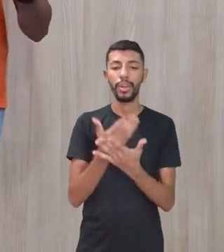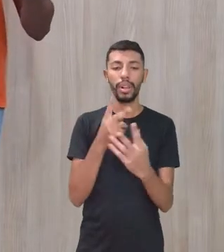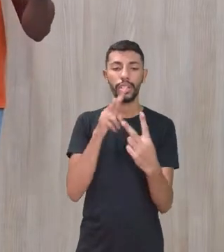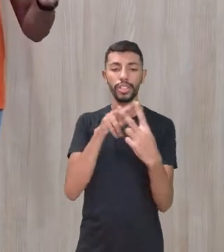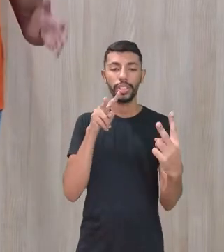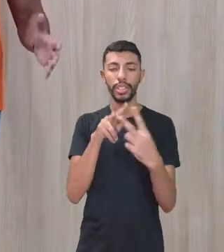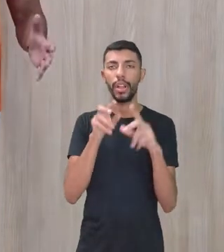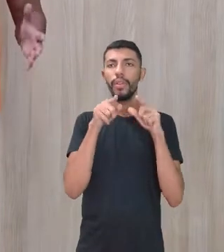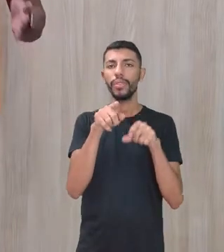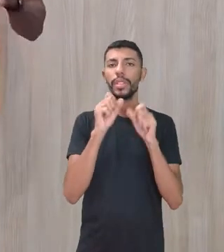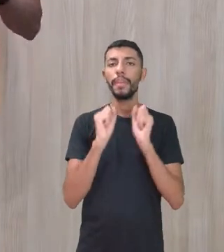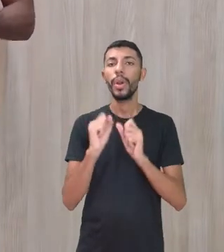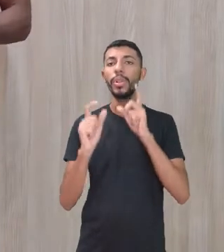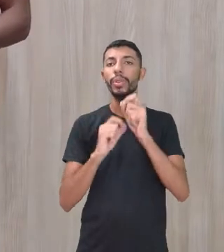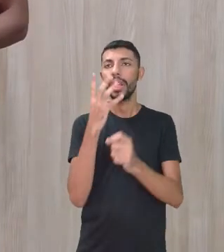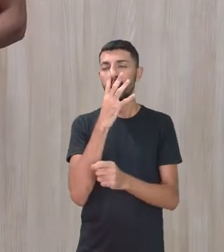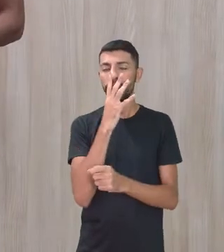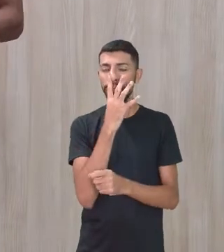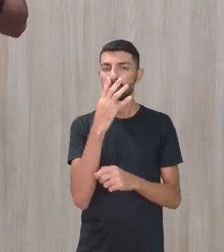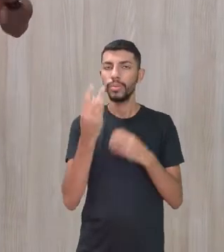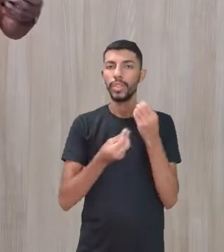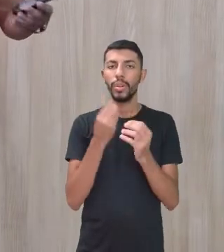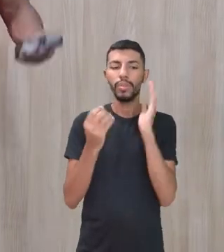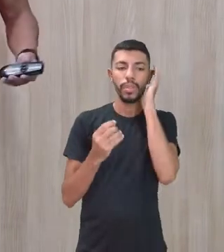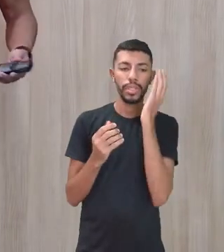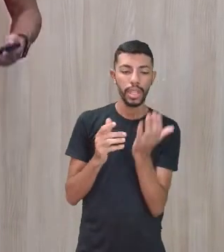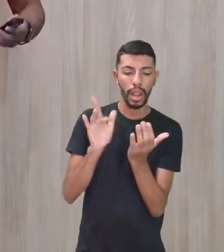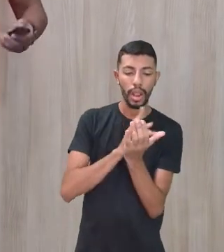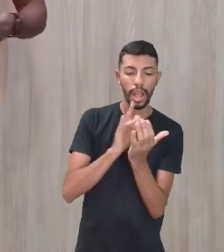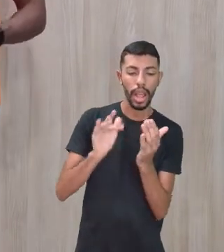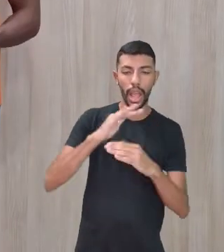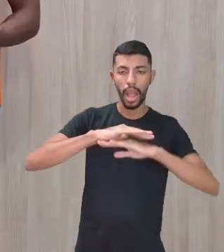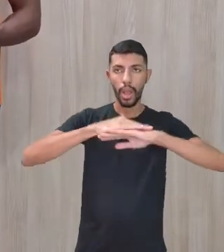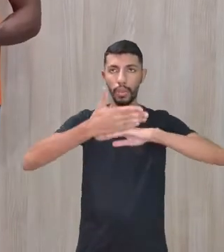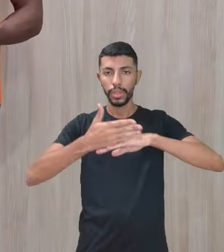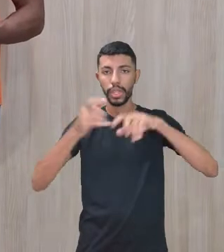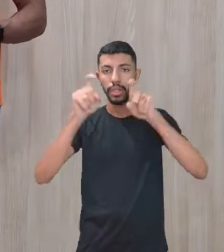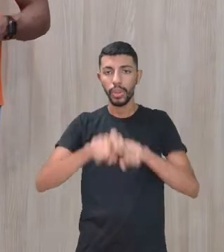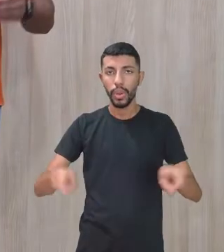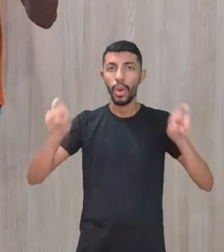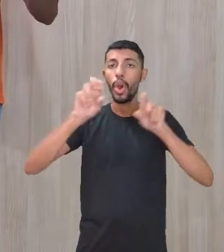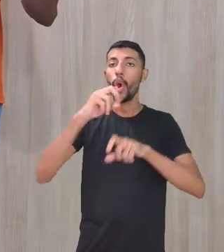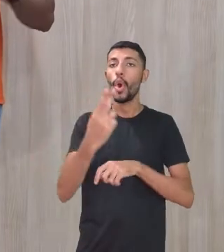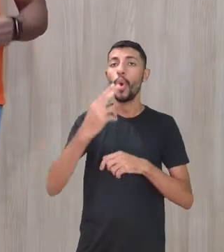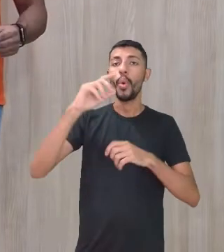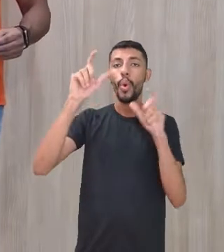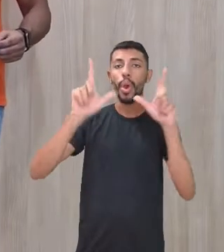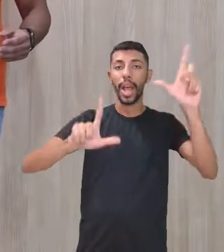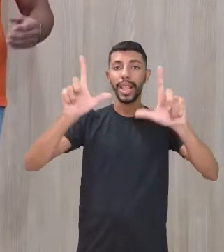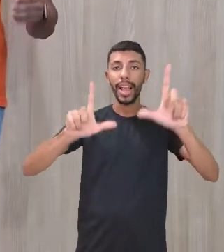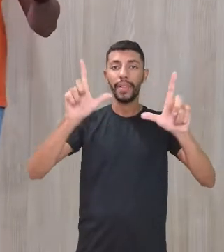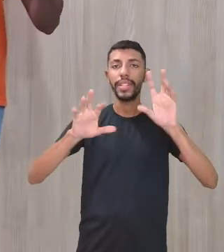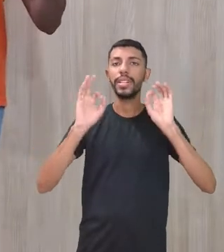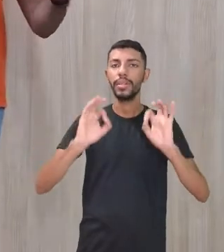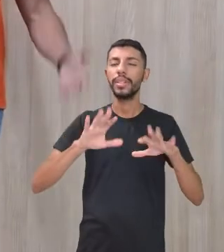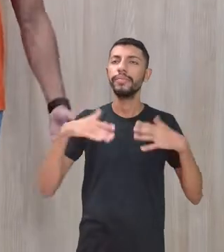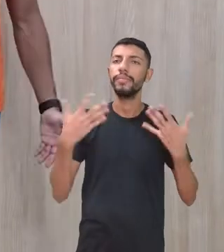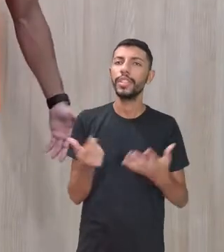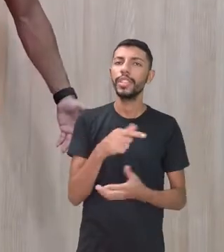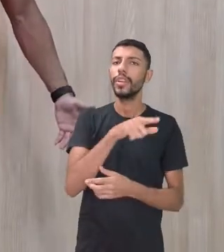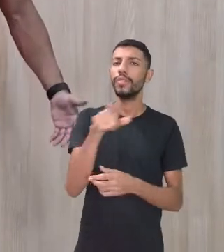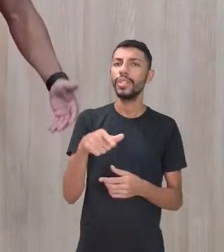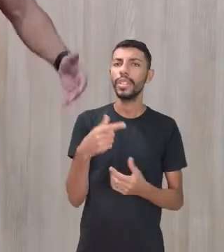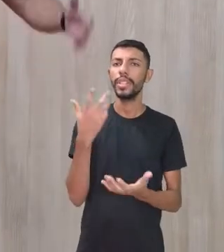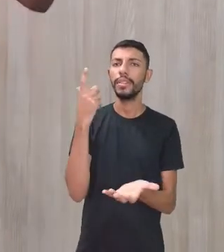através do celular, do computador ou ao vivo na televisão. Então, não se esquece de baixar o